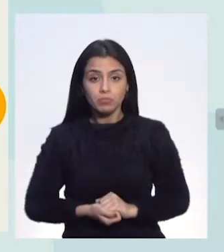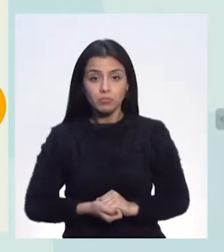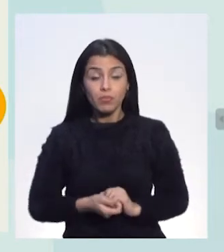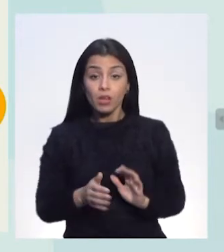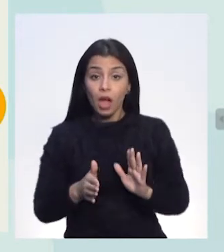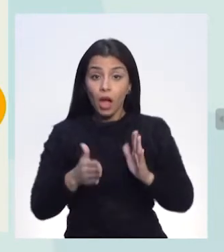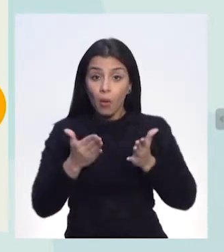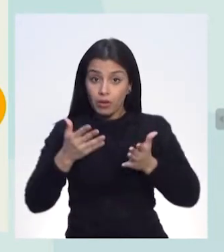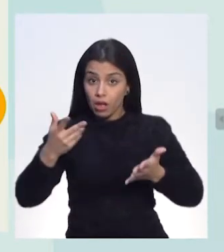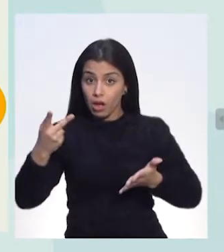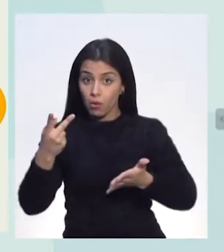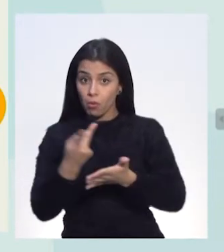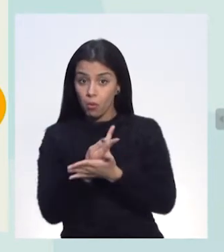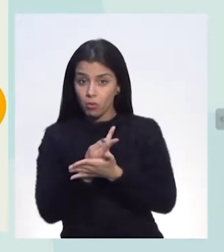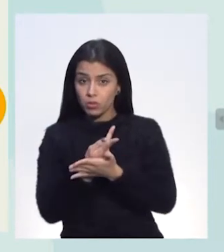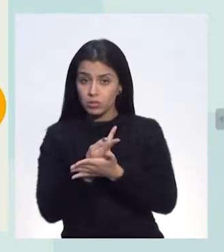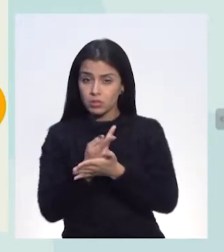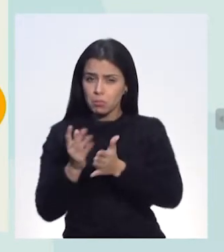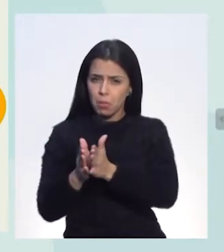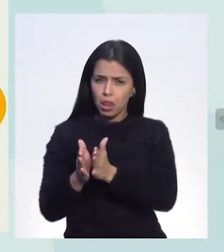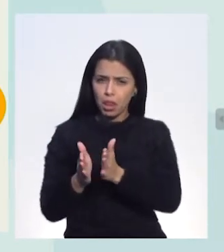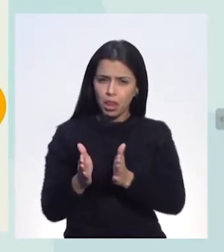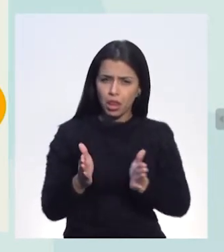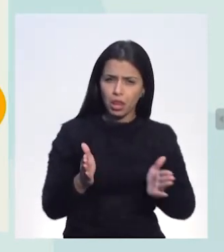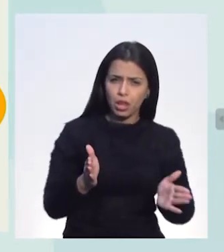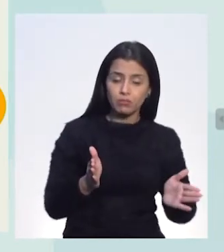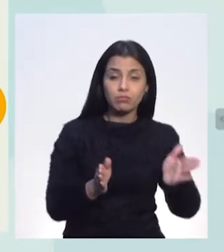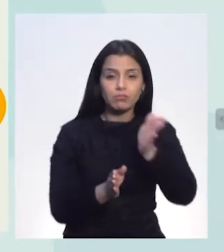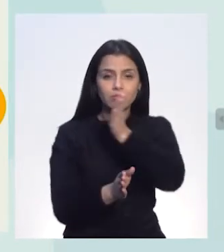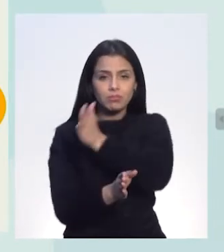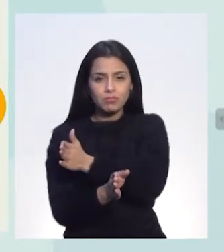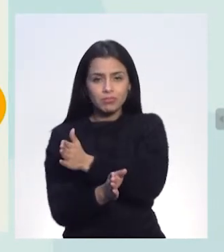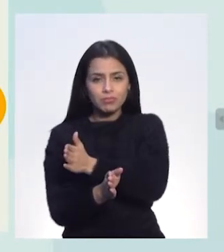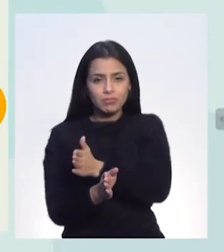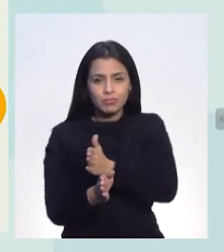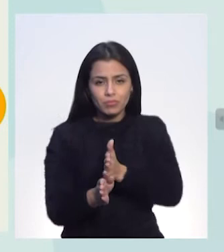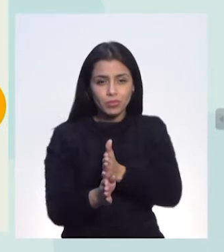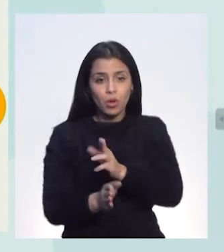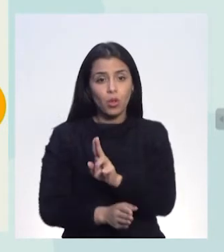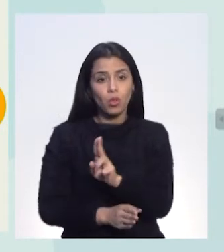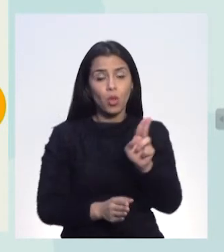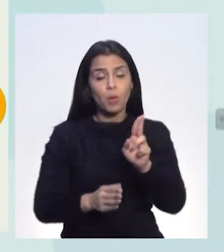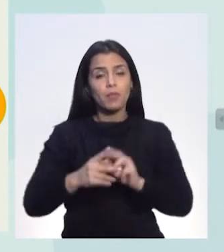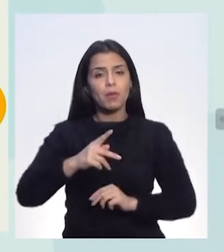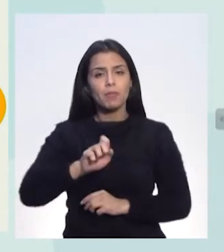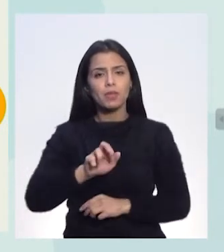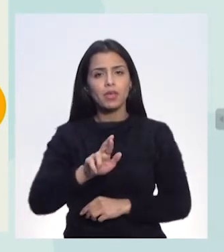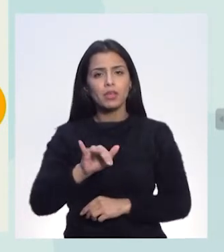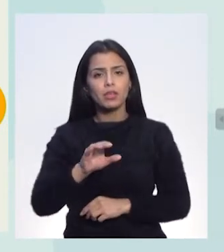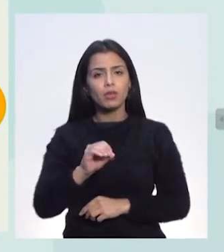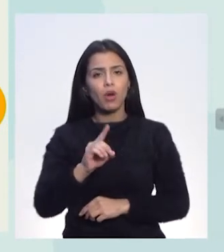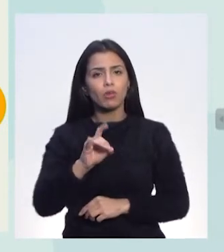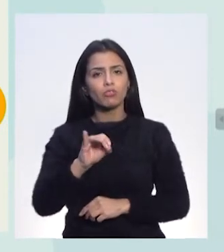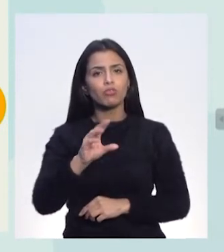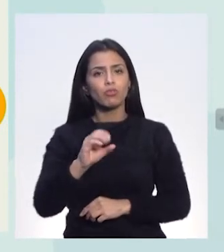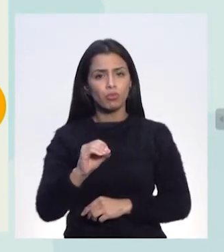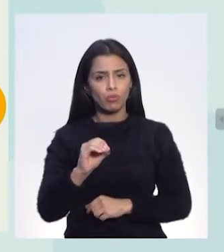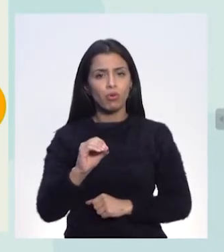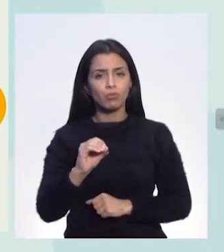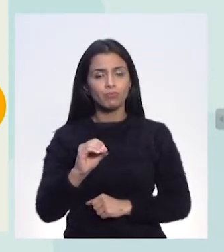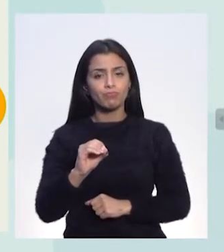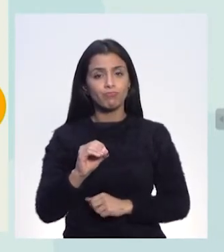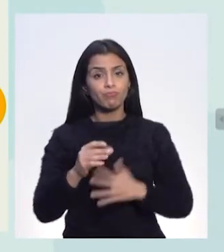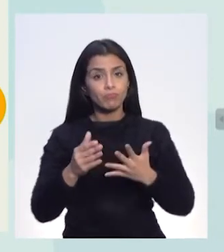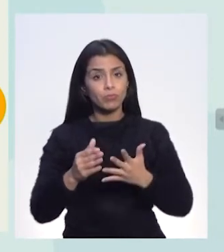isso acontece todas as vezes, é chamado periódico. Muito bem. Todo fenômeno que